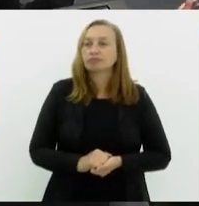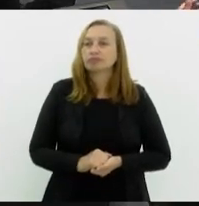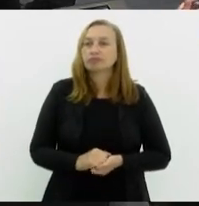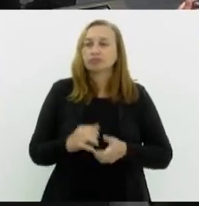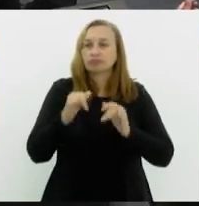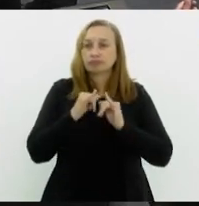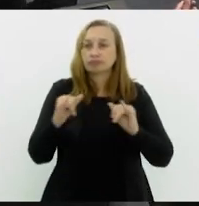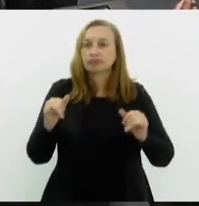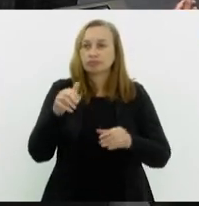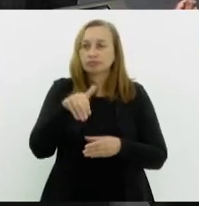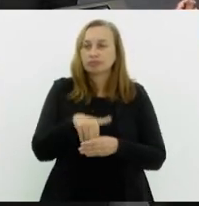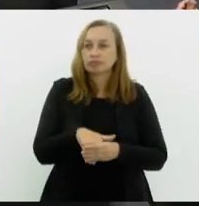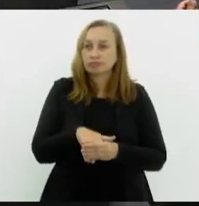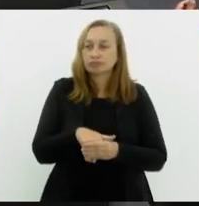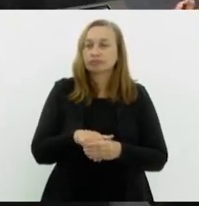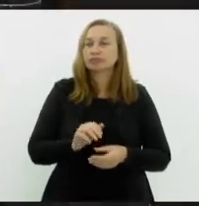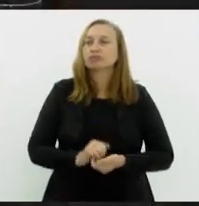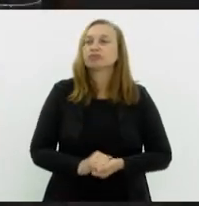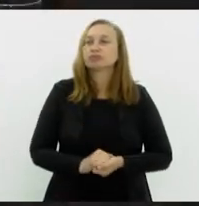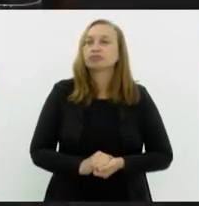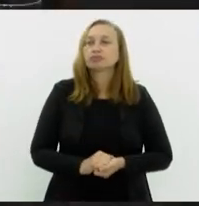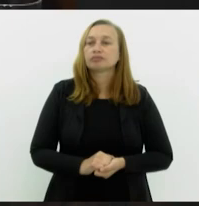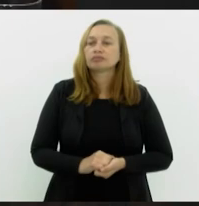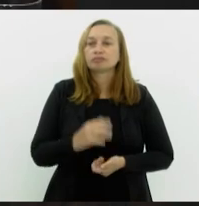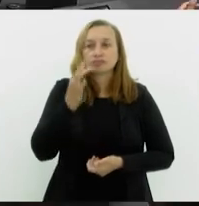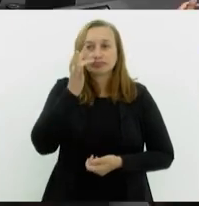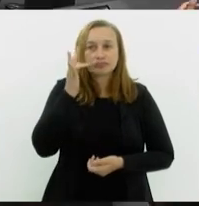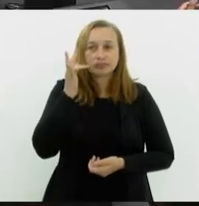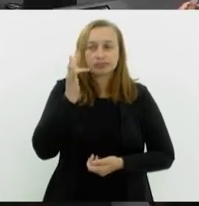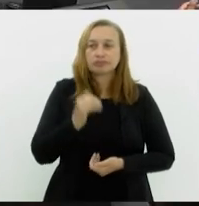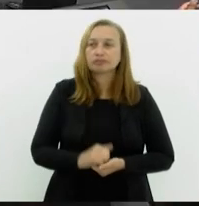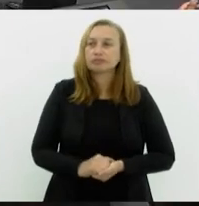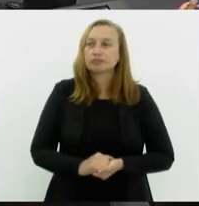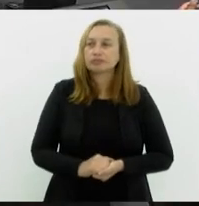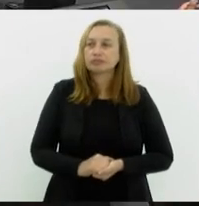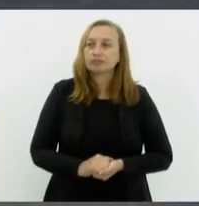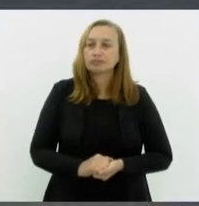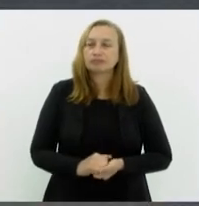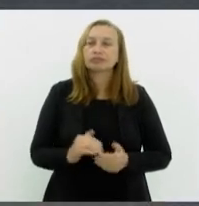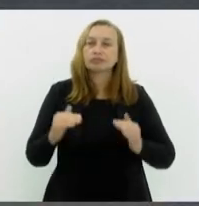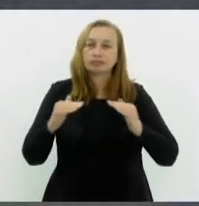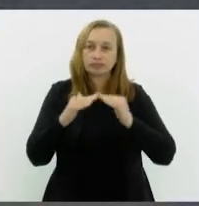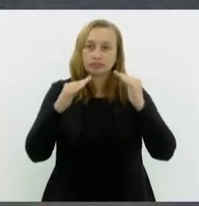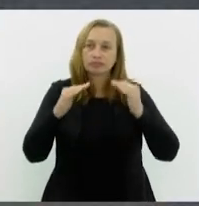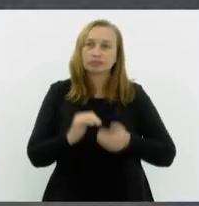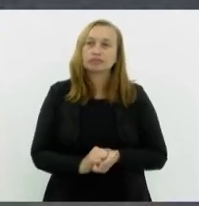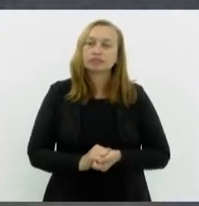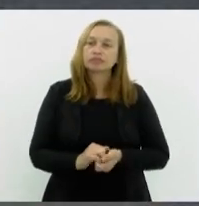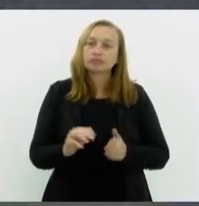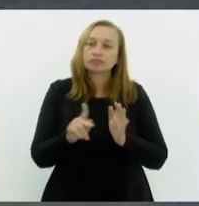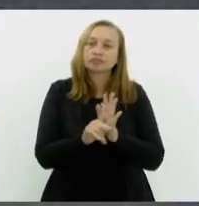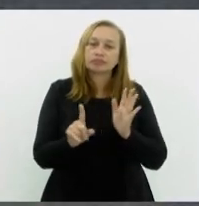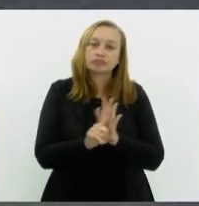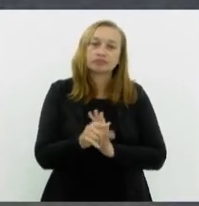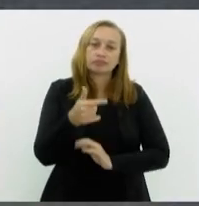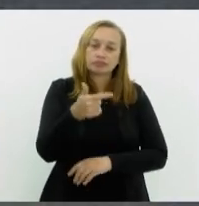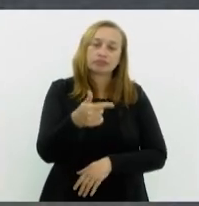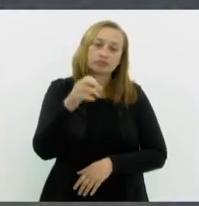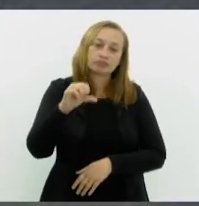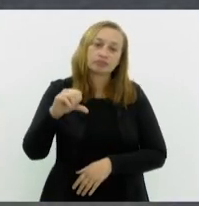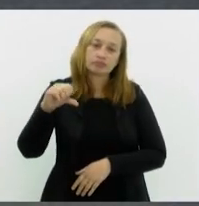Declaração de voto. Declarar o deputado Flávio Serafim. Declarar o voto favorável ao projeto